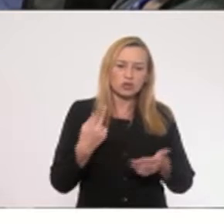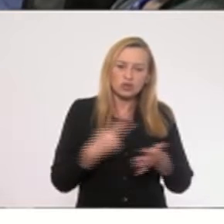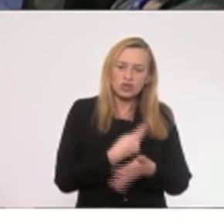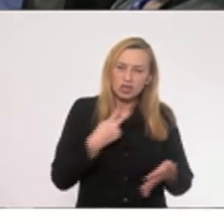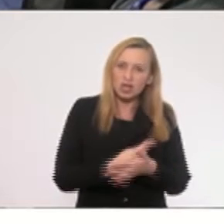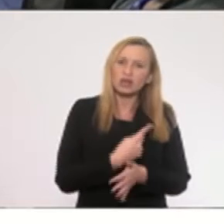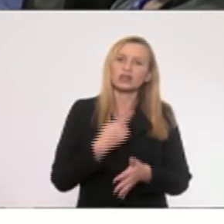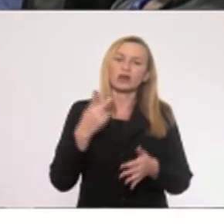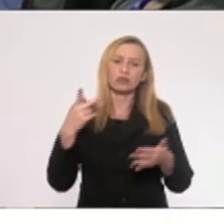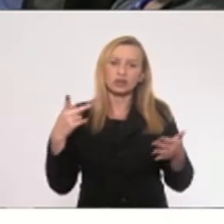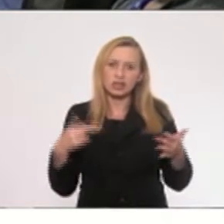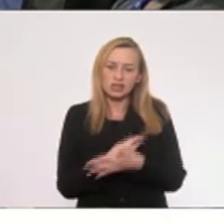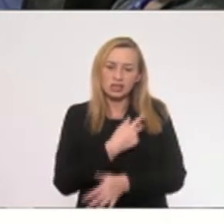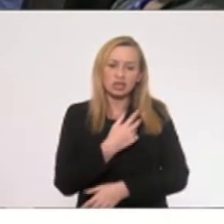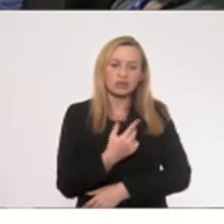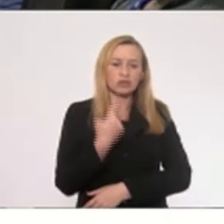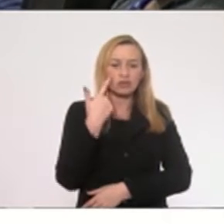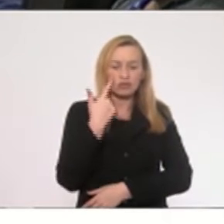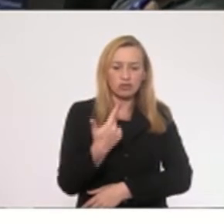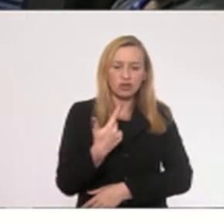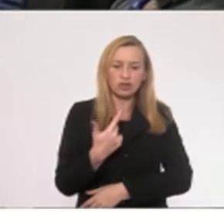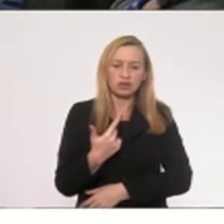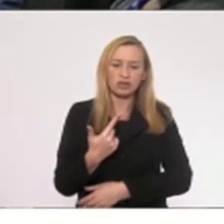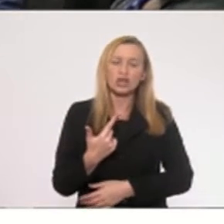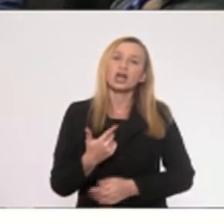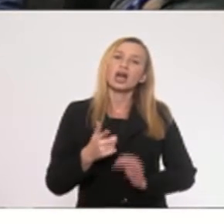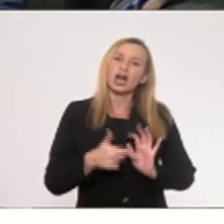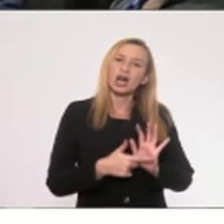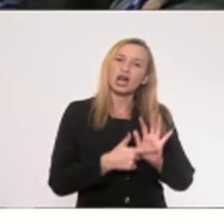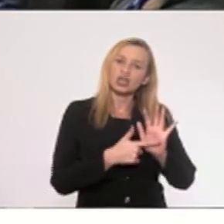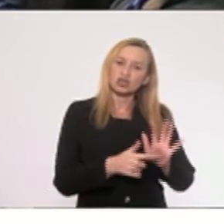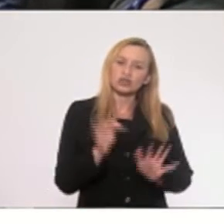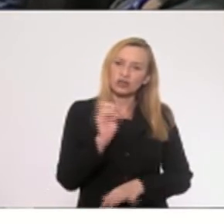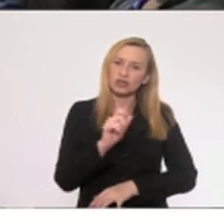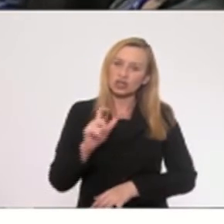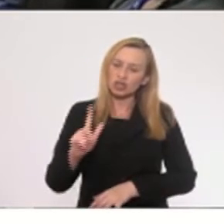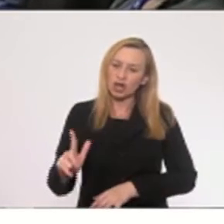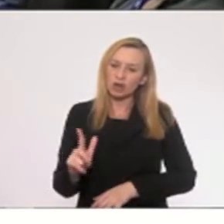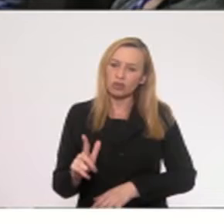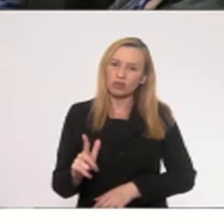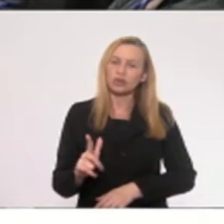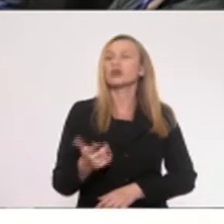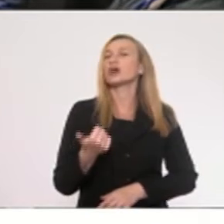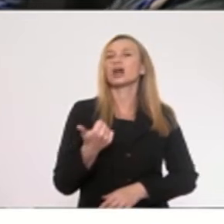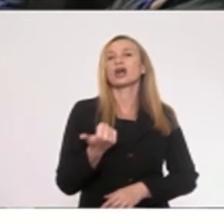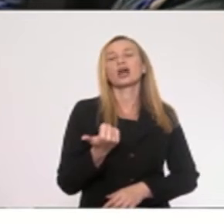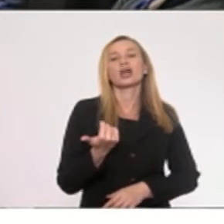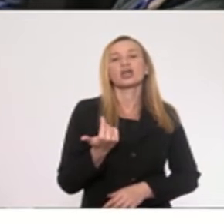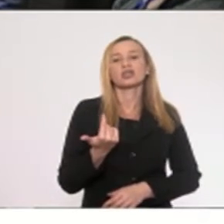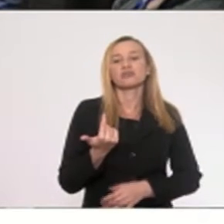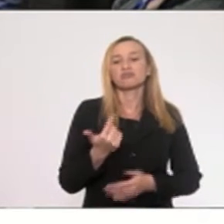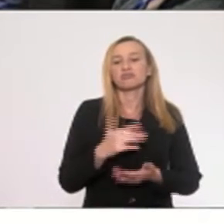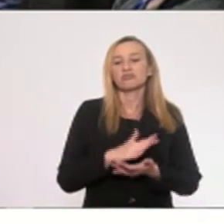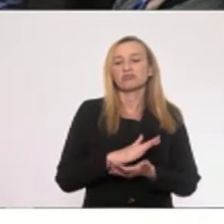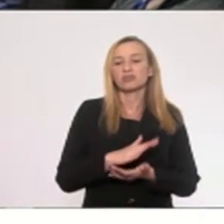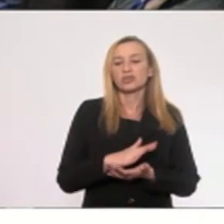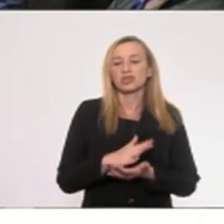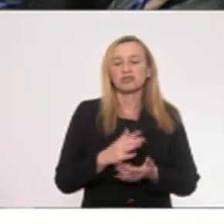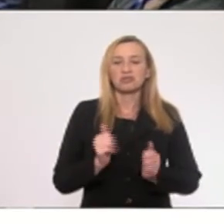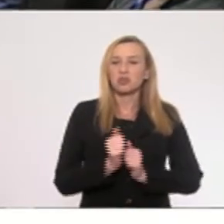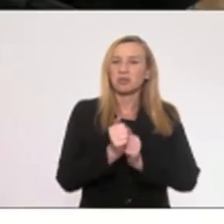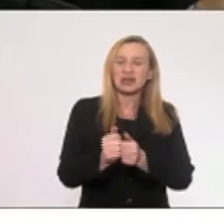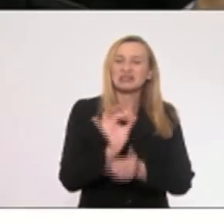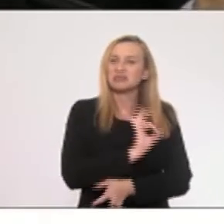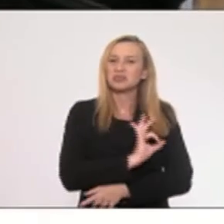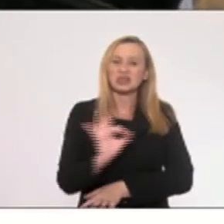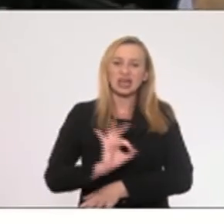Estado tem, inclusive por conta dos incentivos fiscais dados sem critério, sem contrapartida, sem